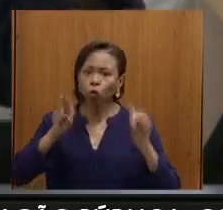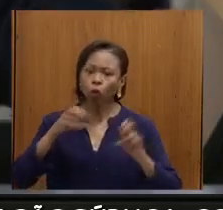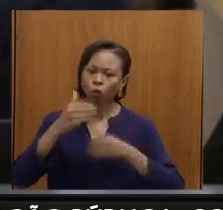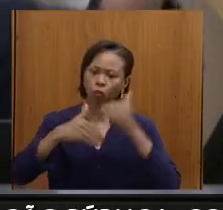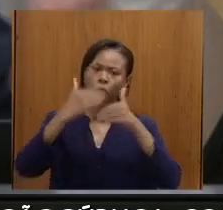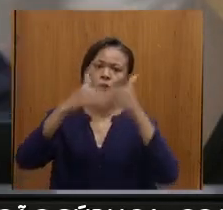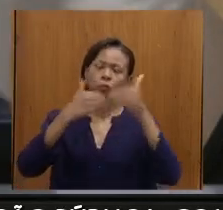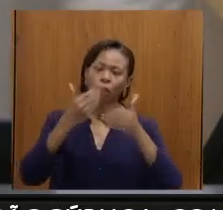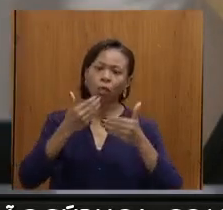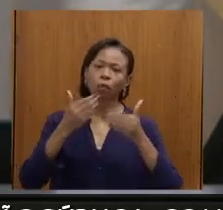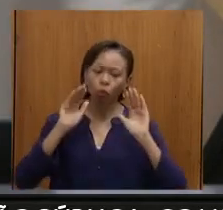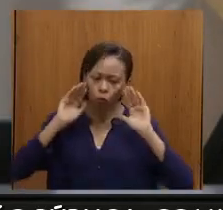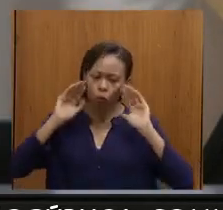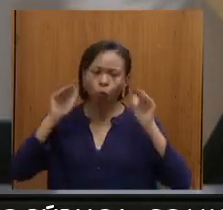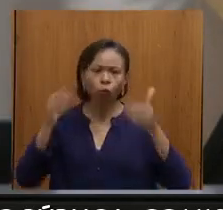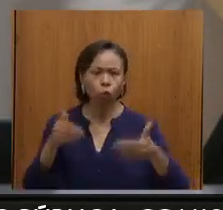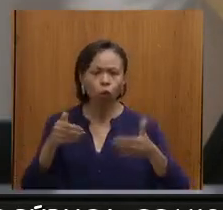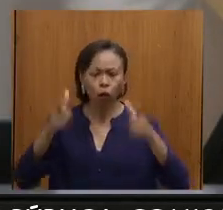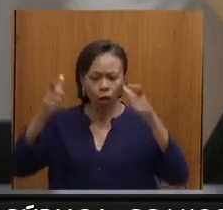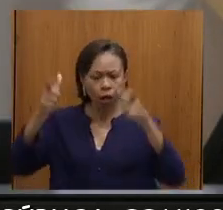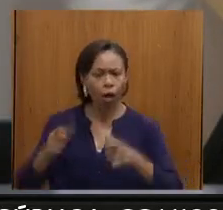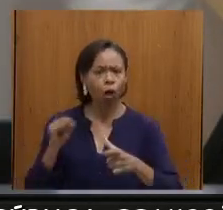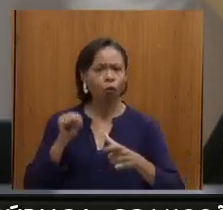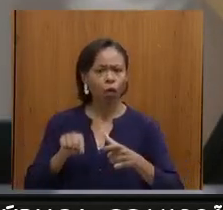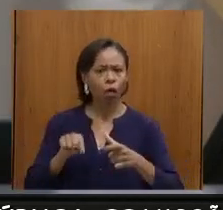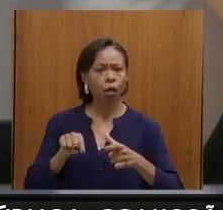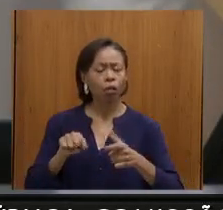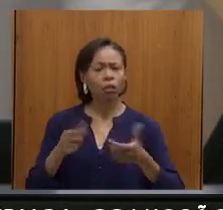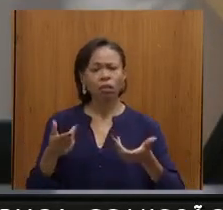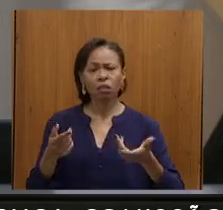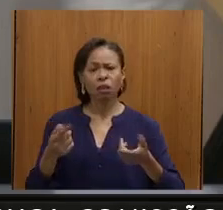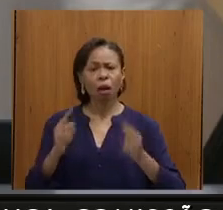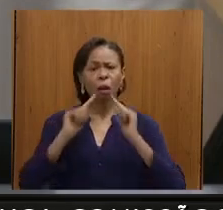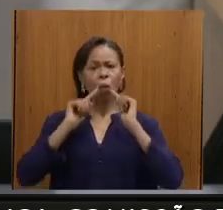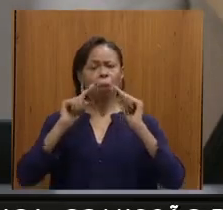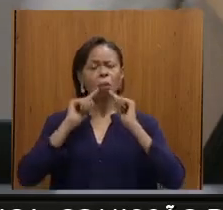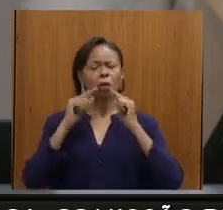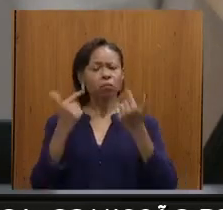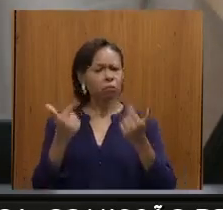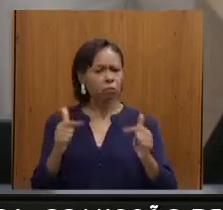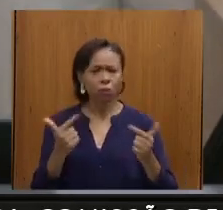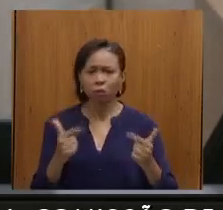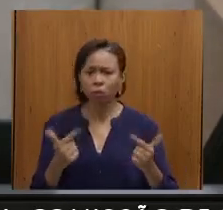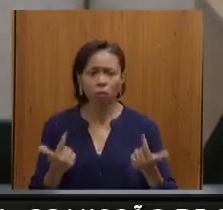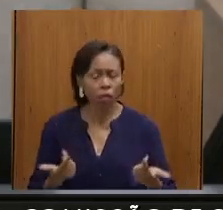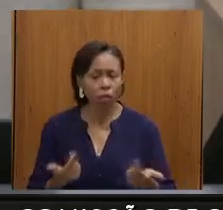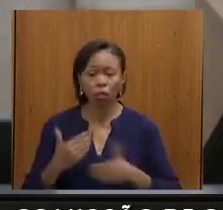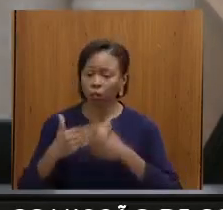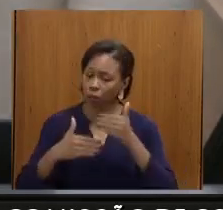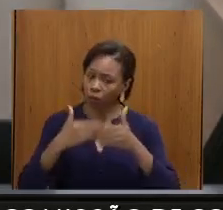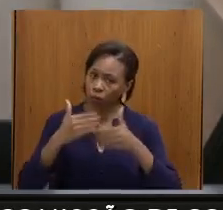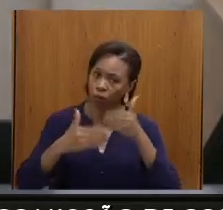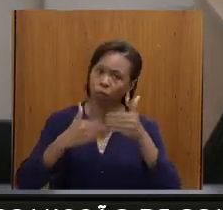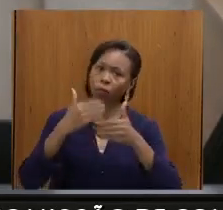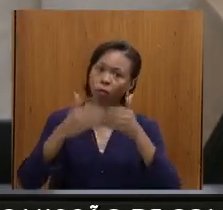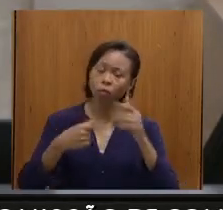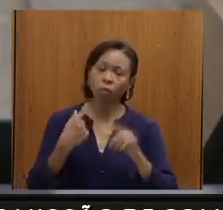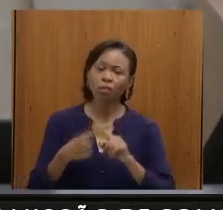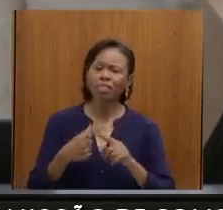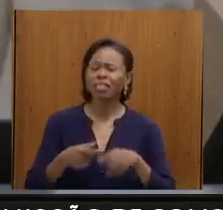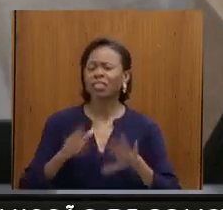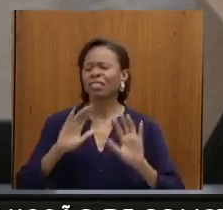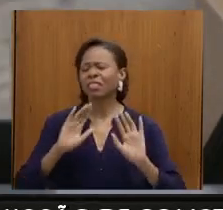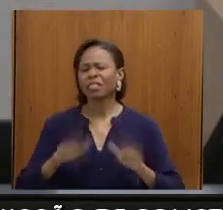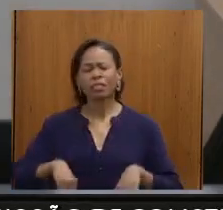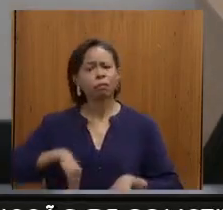atenção à região, não tem tanta polêmica. Ele podia, foi em andamento, até porque já está desgastando muito,